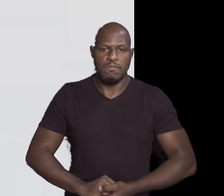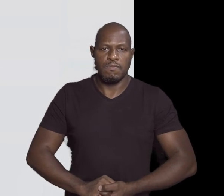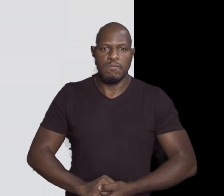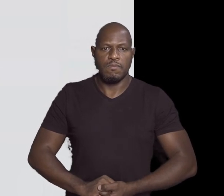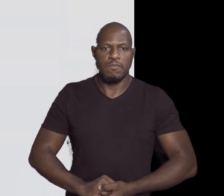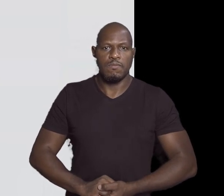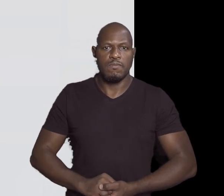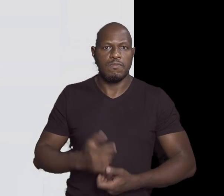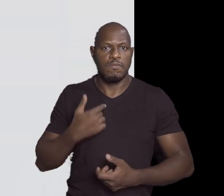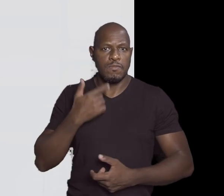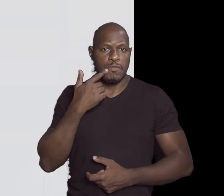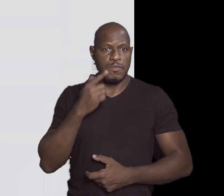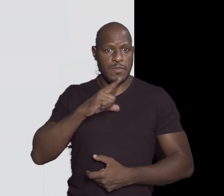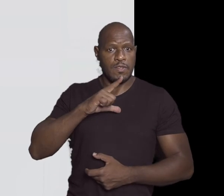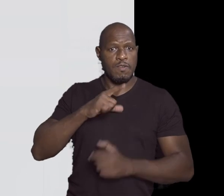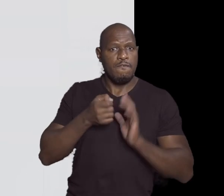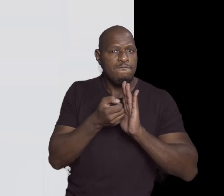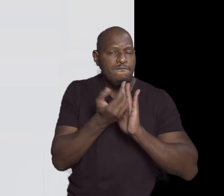faz rachuras